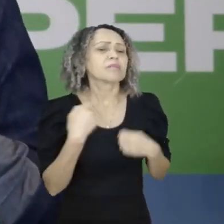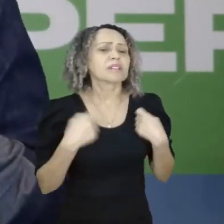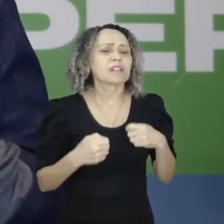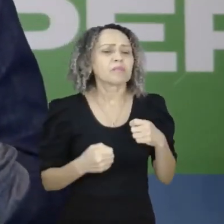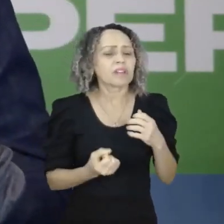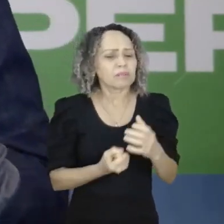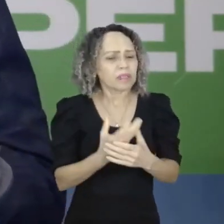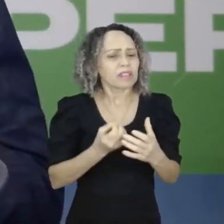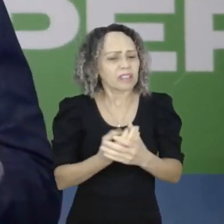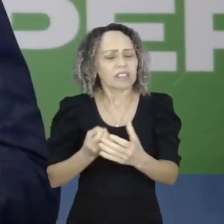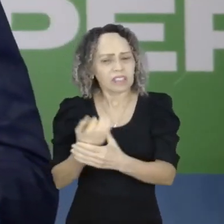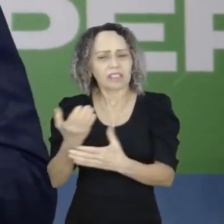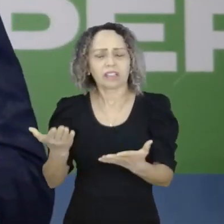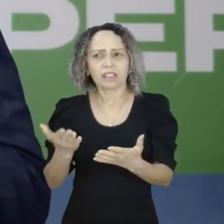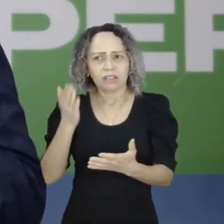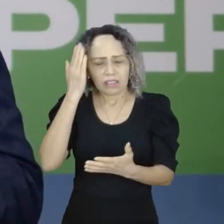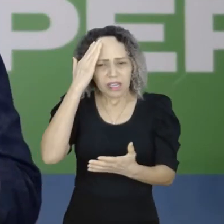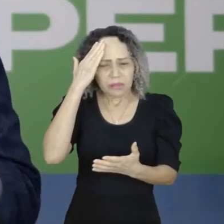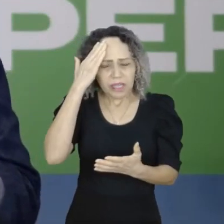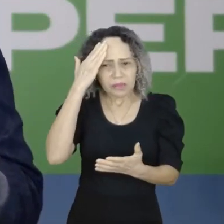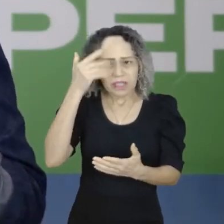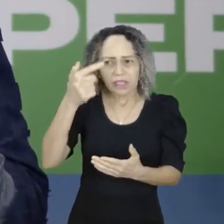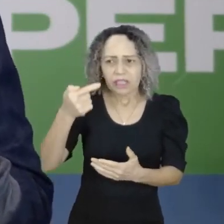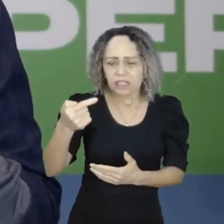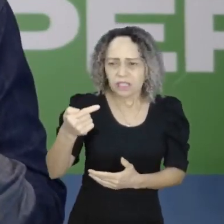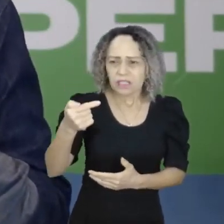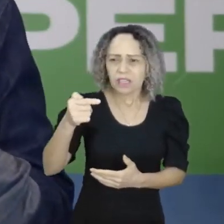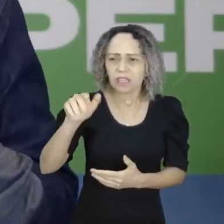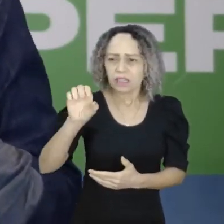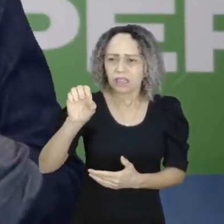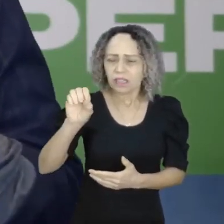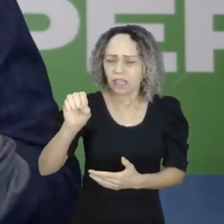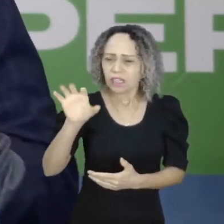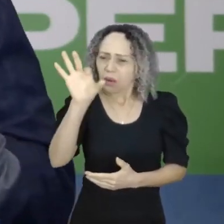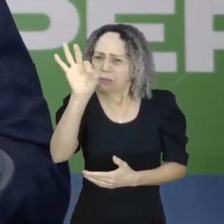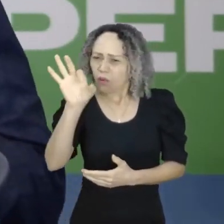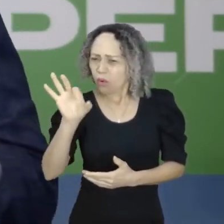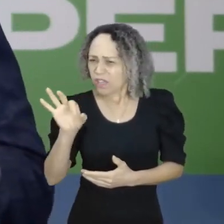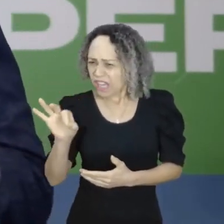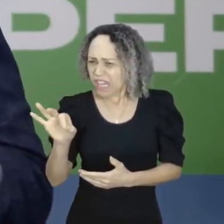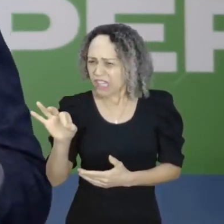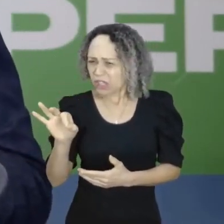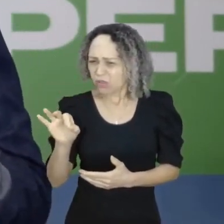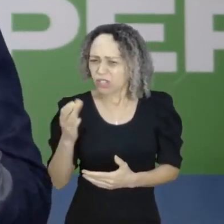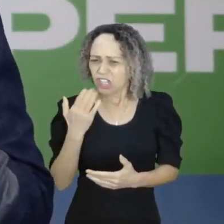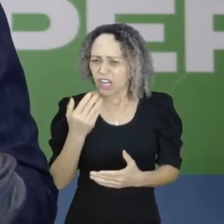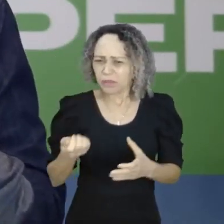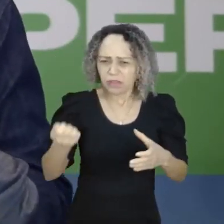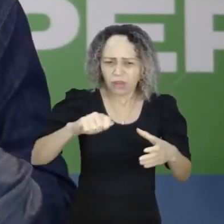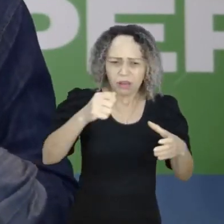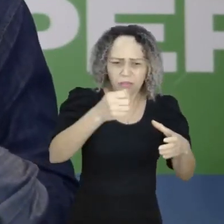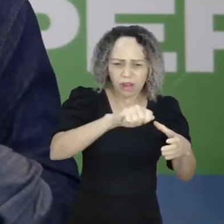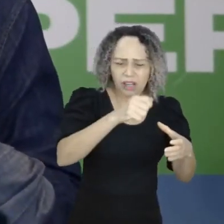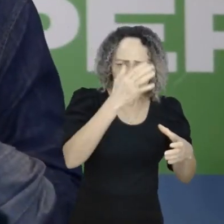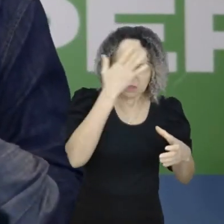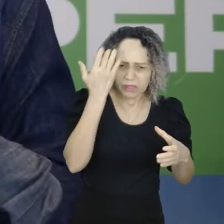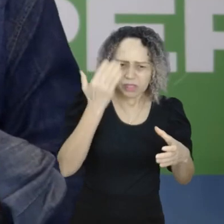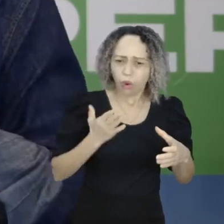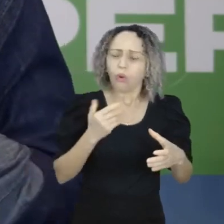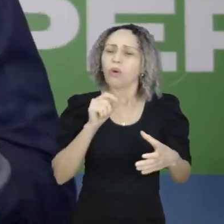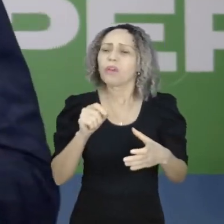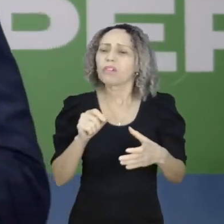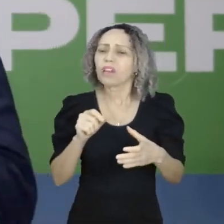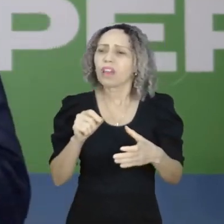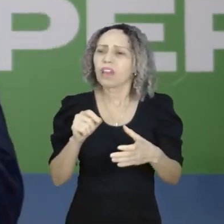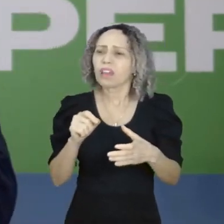sabe, 70% do alimento que vai na mesa da sociedade brasileira são de propriedades até 100 hectares. E